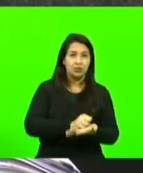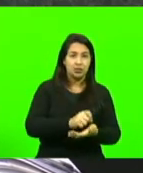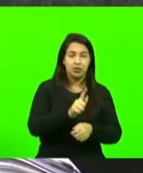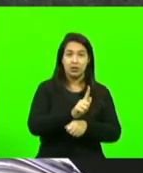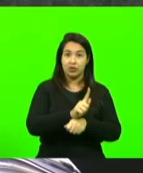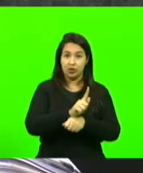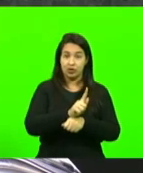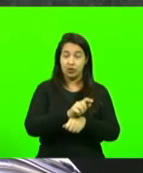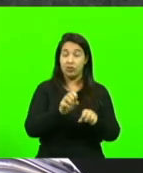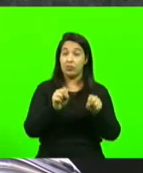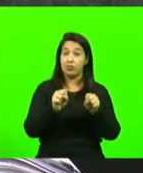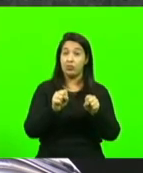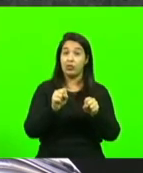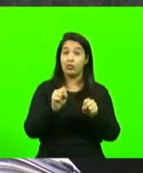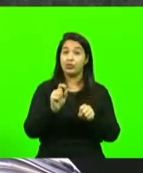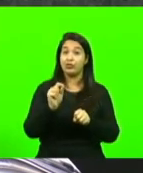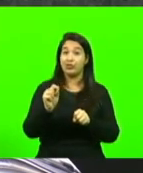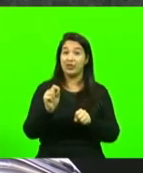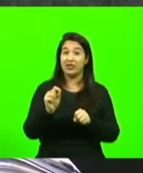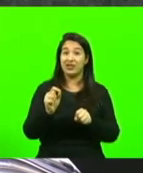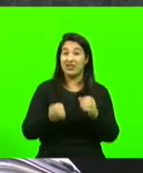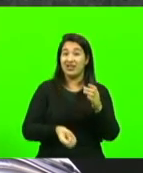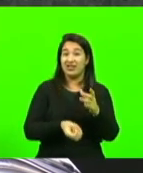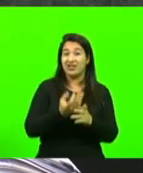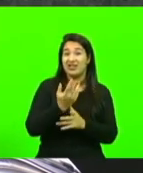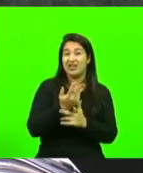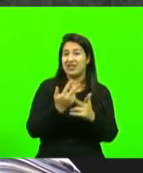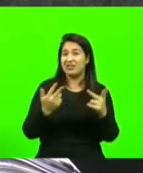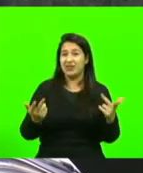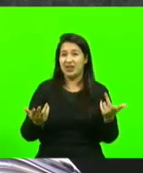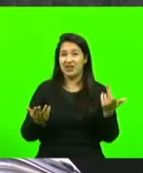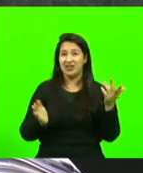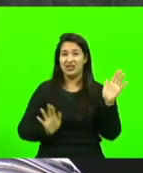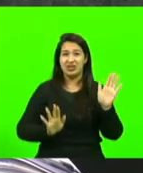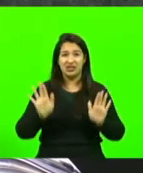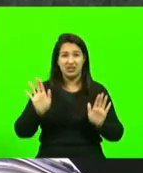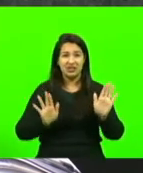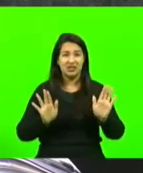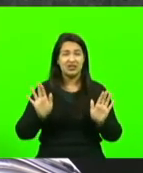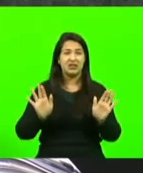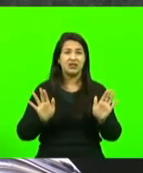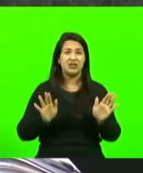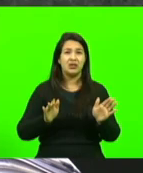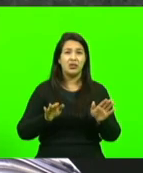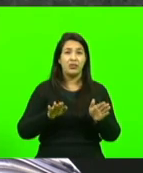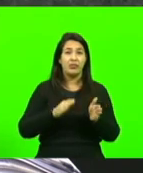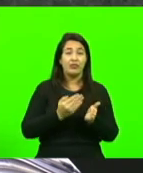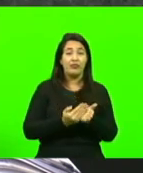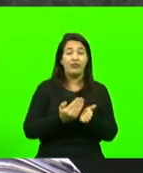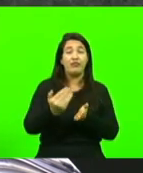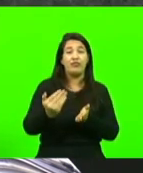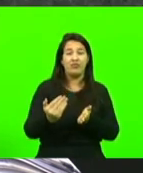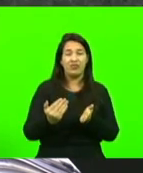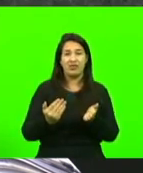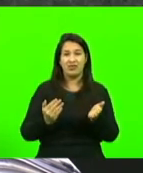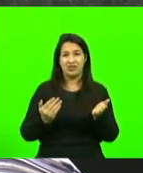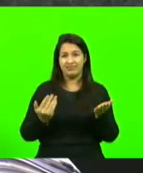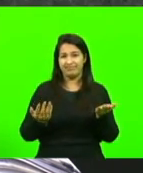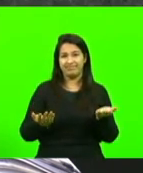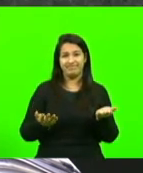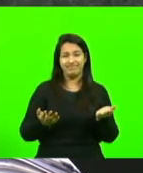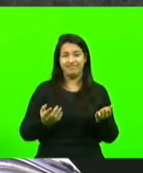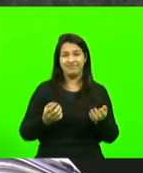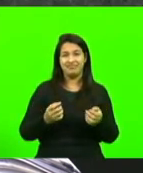pode criar regras especiais de licitação fica fora das leis das estações critério